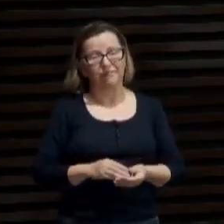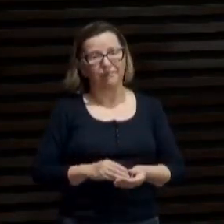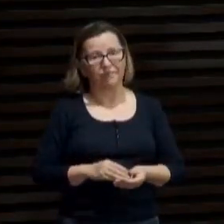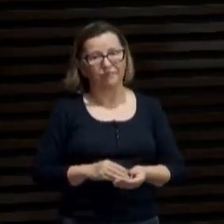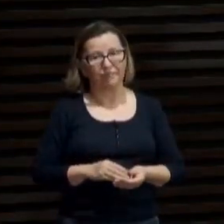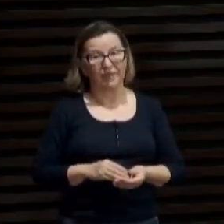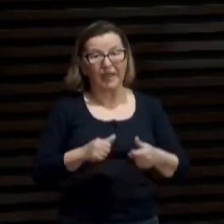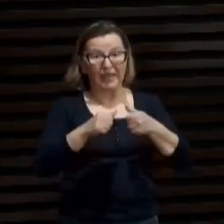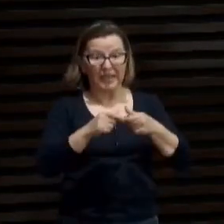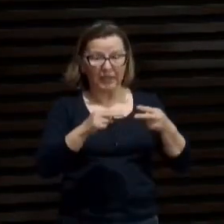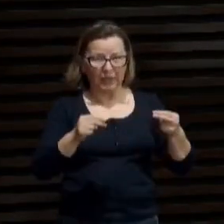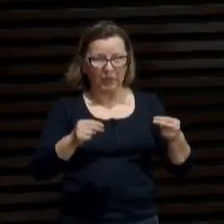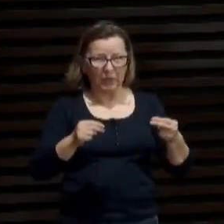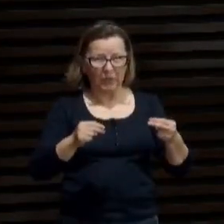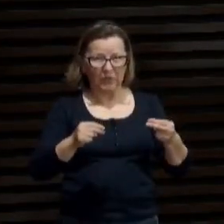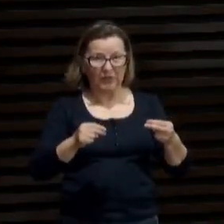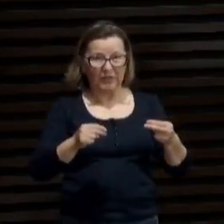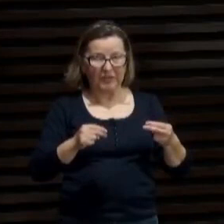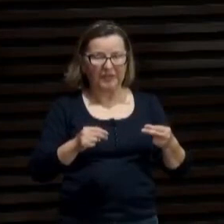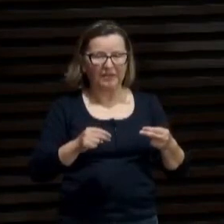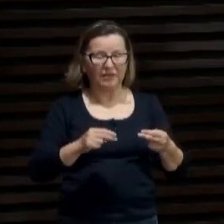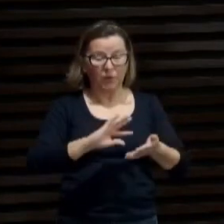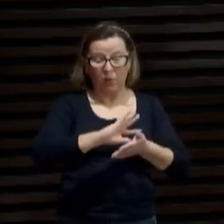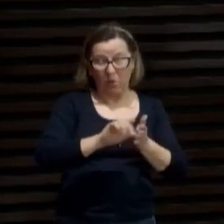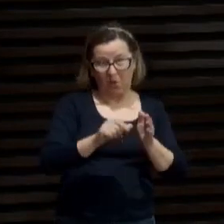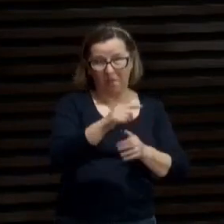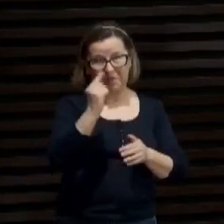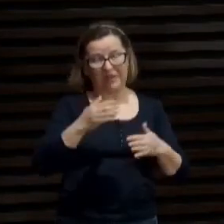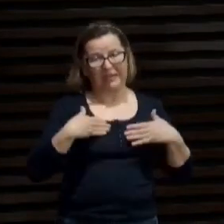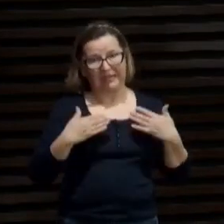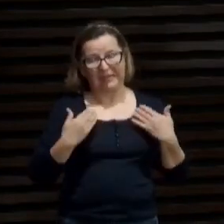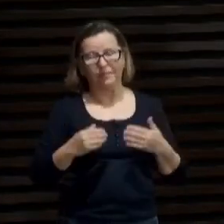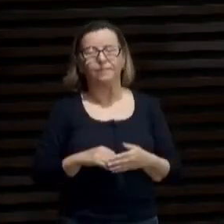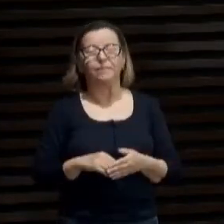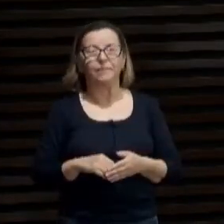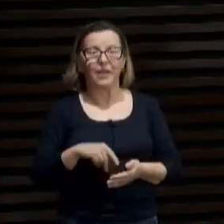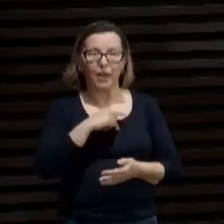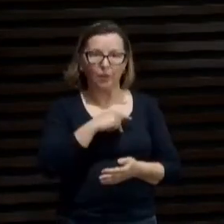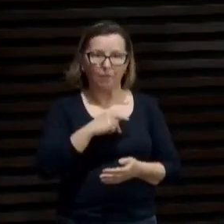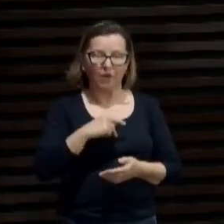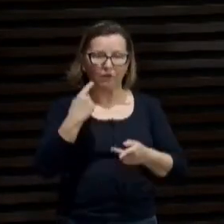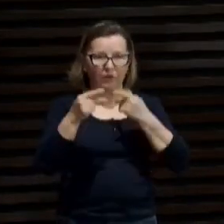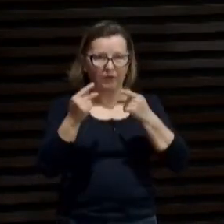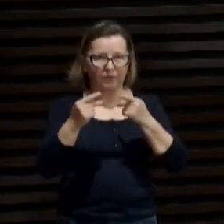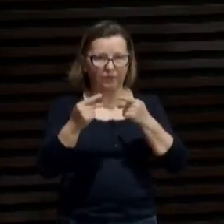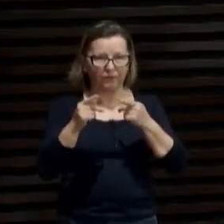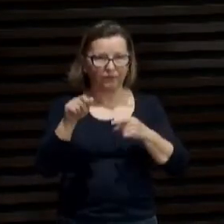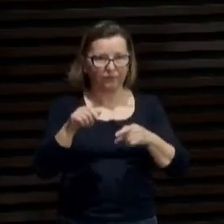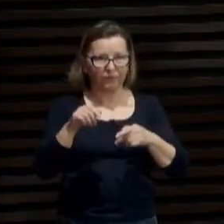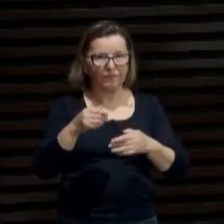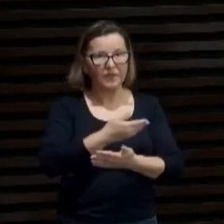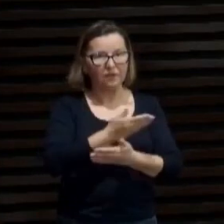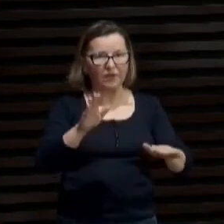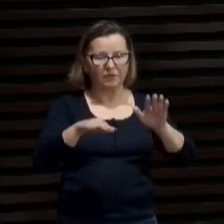O quanto isso é danoso. E Paulo está dizendo o seguinte: seja a vossa moderação conhecida